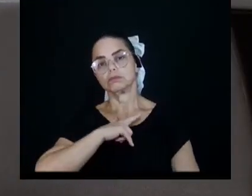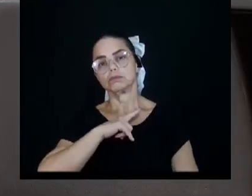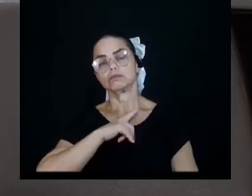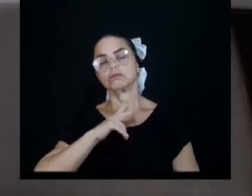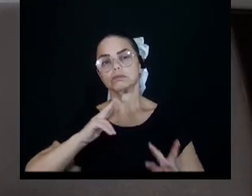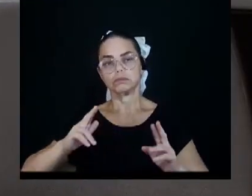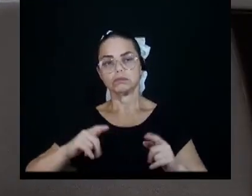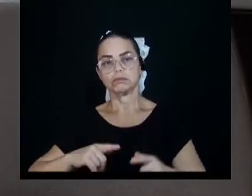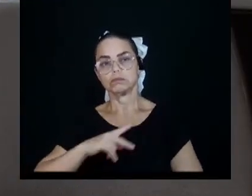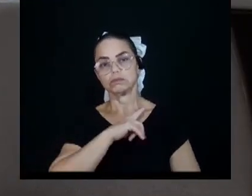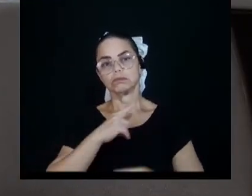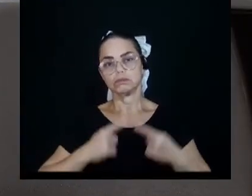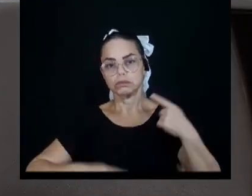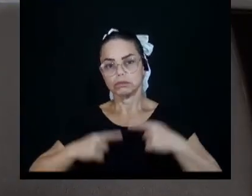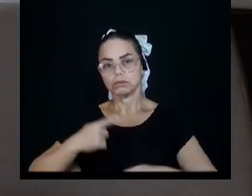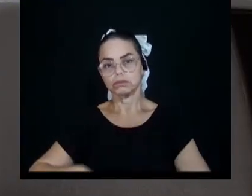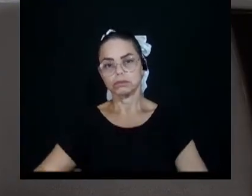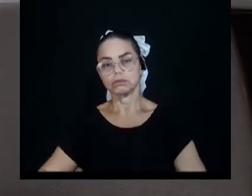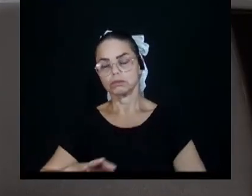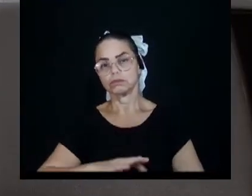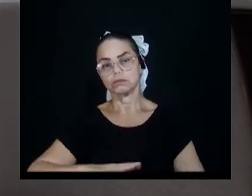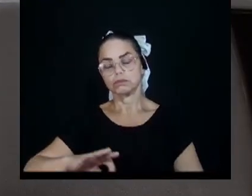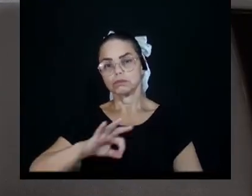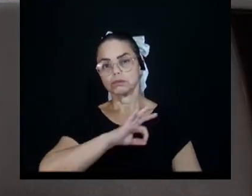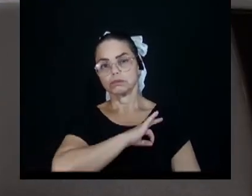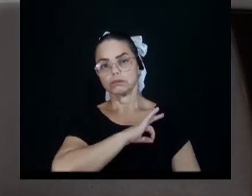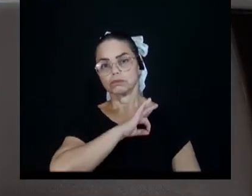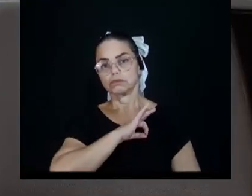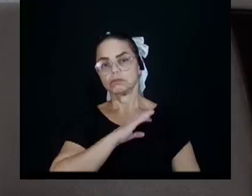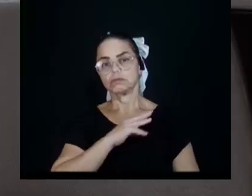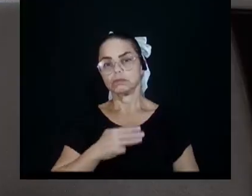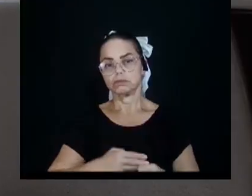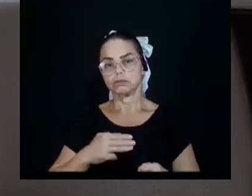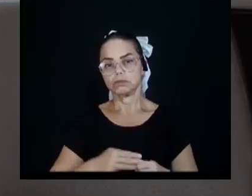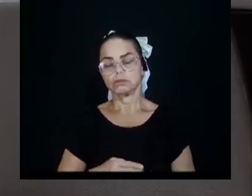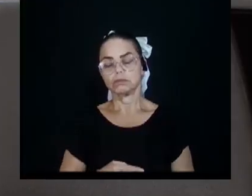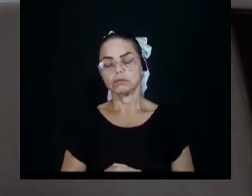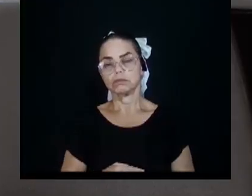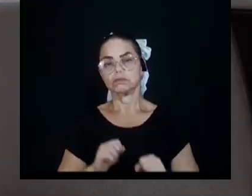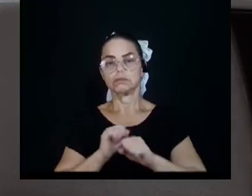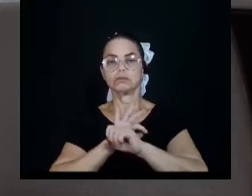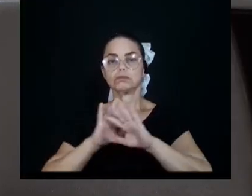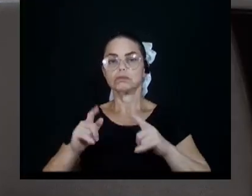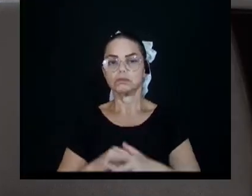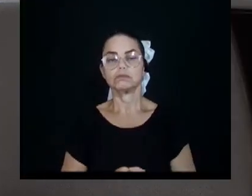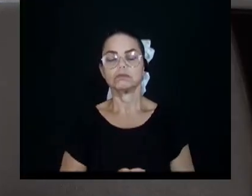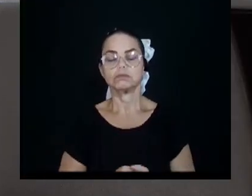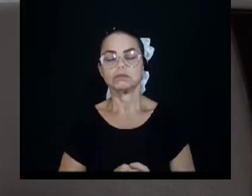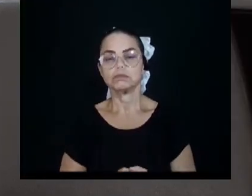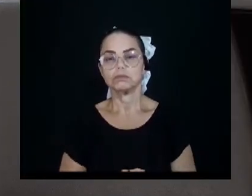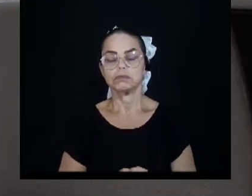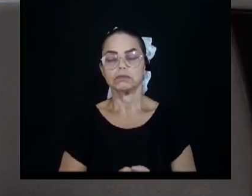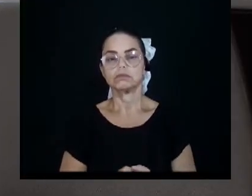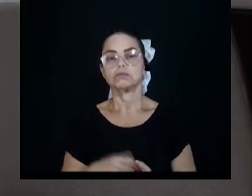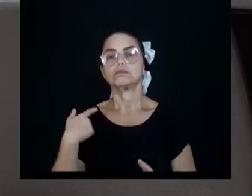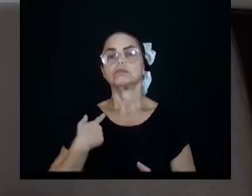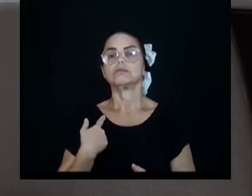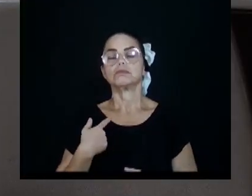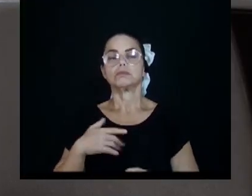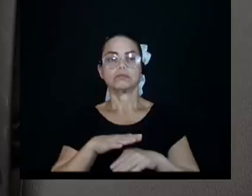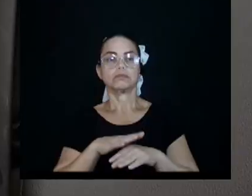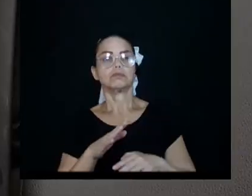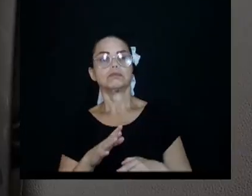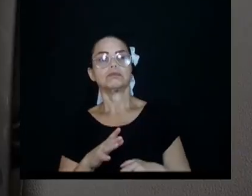Guarda Municipal. Isso traz mais transparência para as abordagens da Guarda